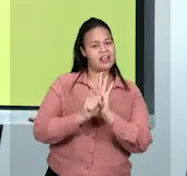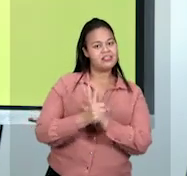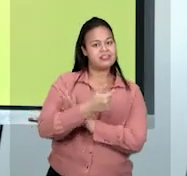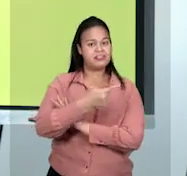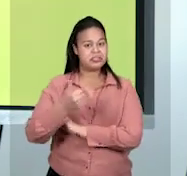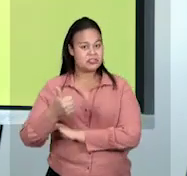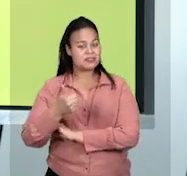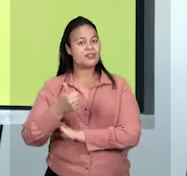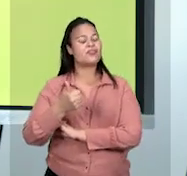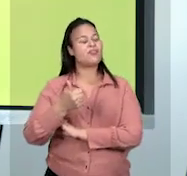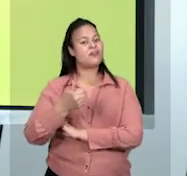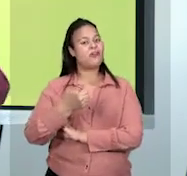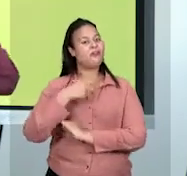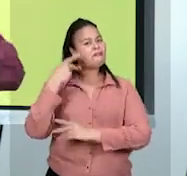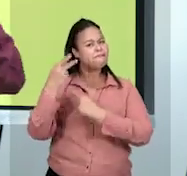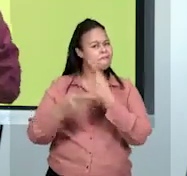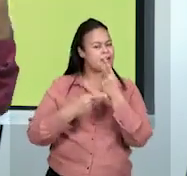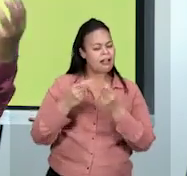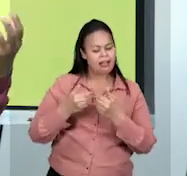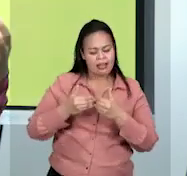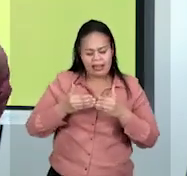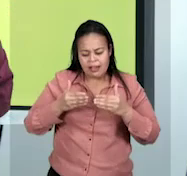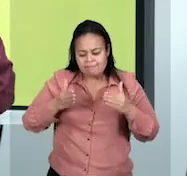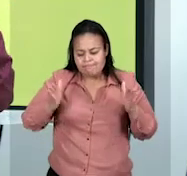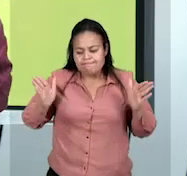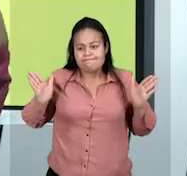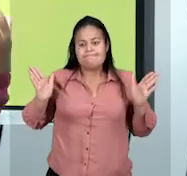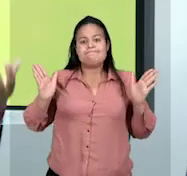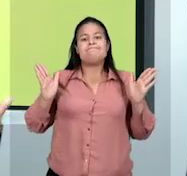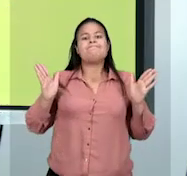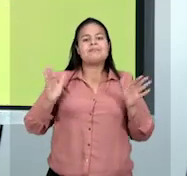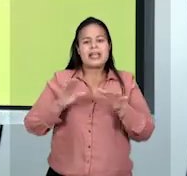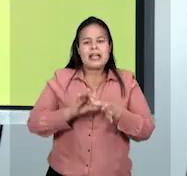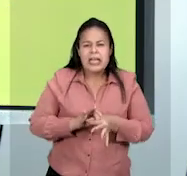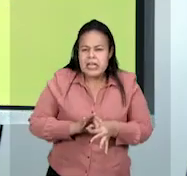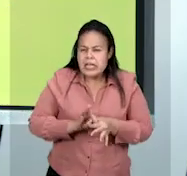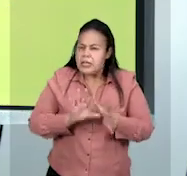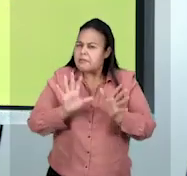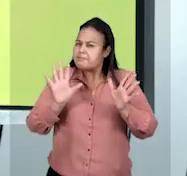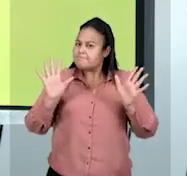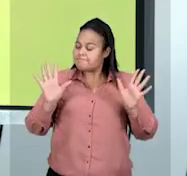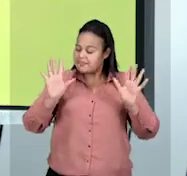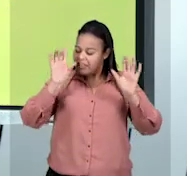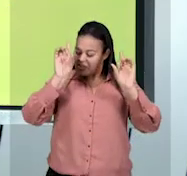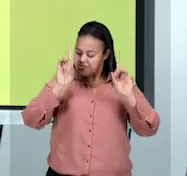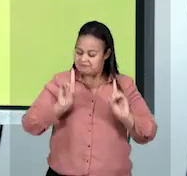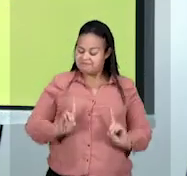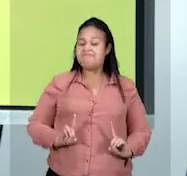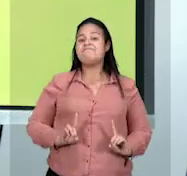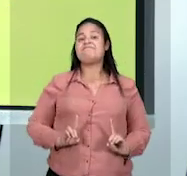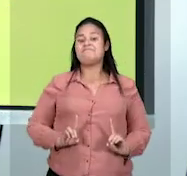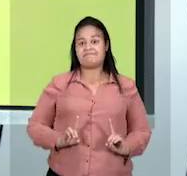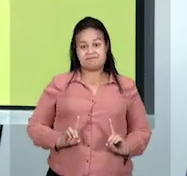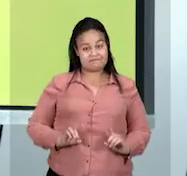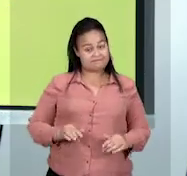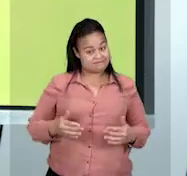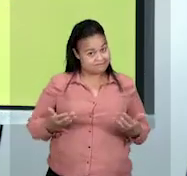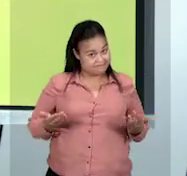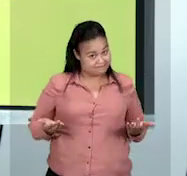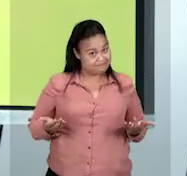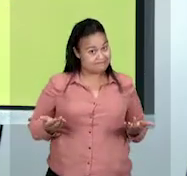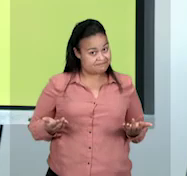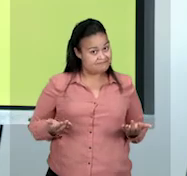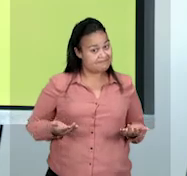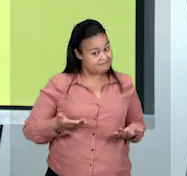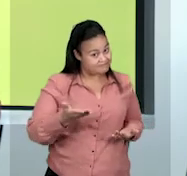uma abertura, que há uma grande liberdade de direitos. Então eu digo para